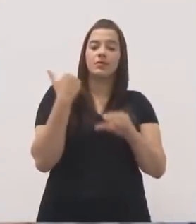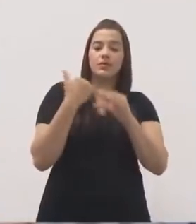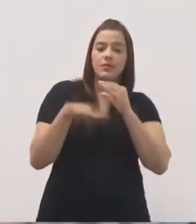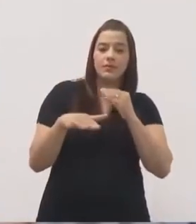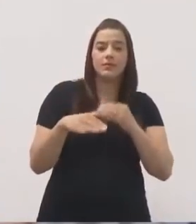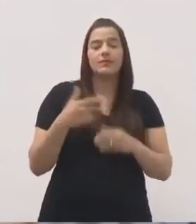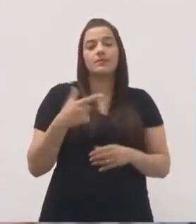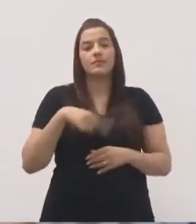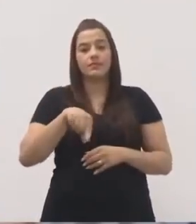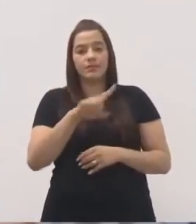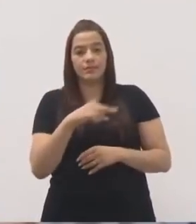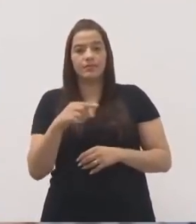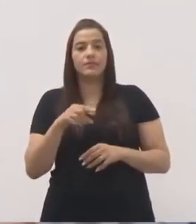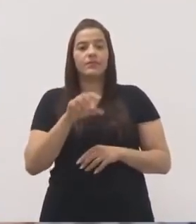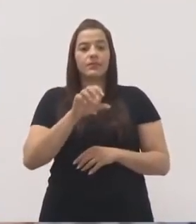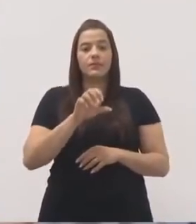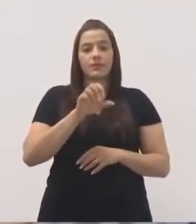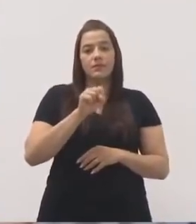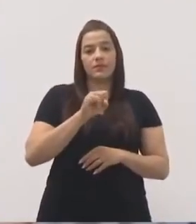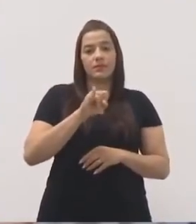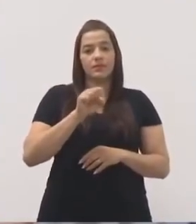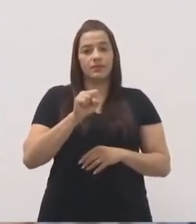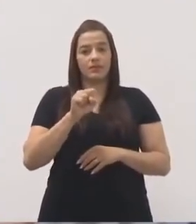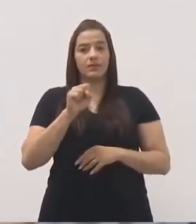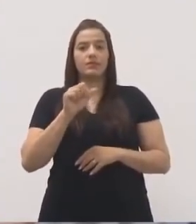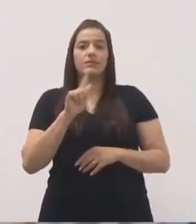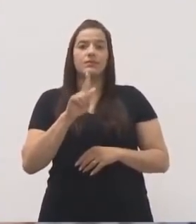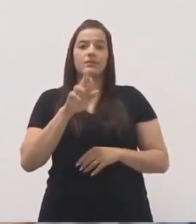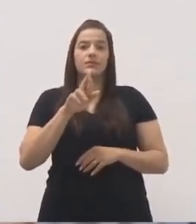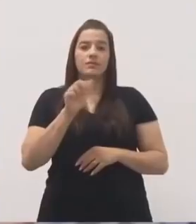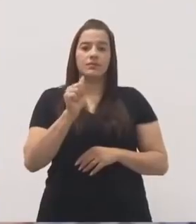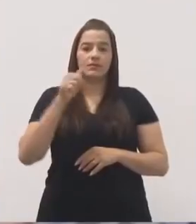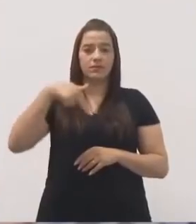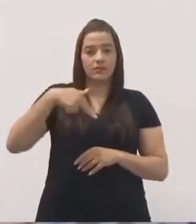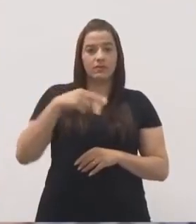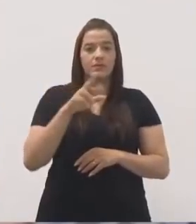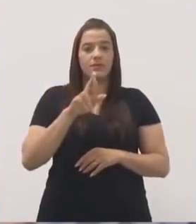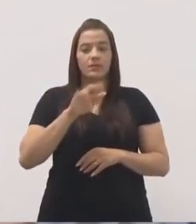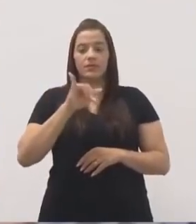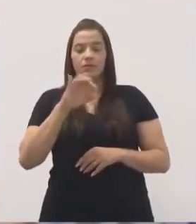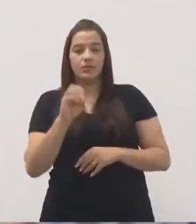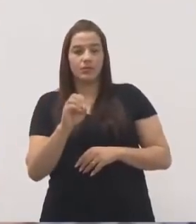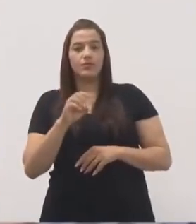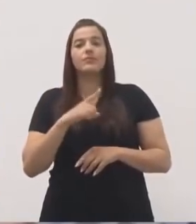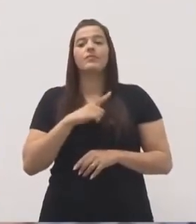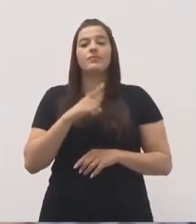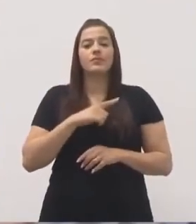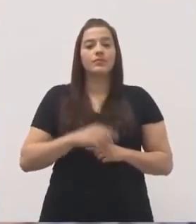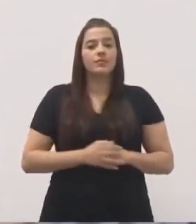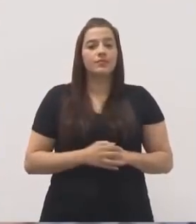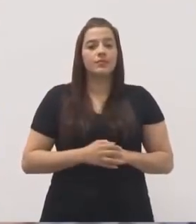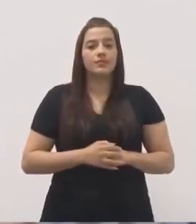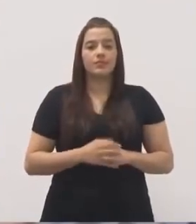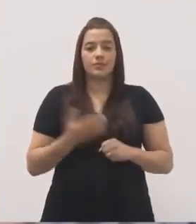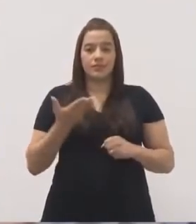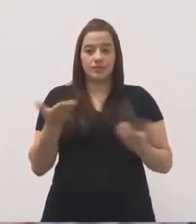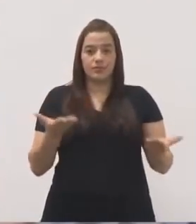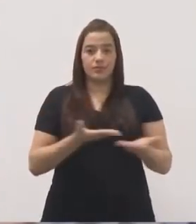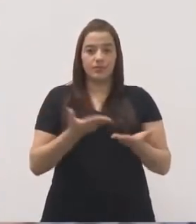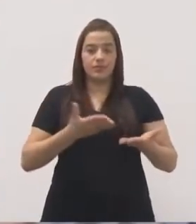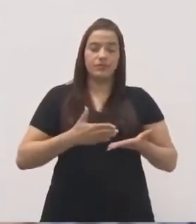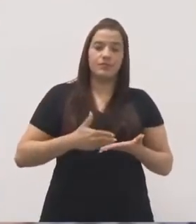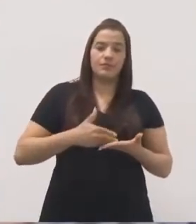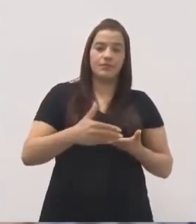pela Fundação Sesgran Rio, para esclarecer, né? Nós fechamos agora